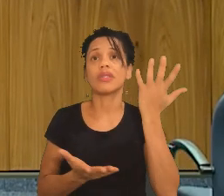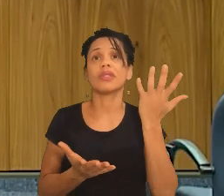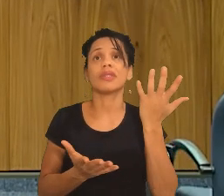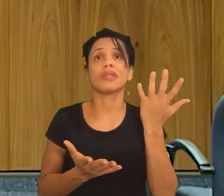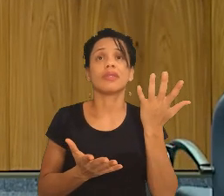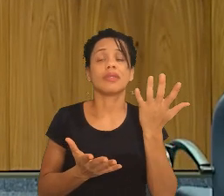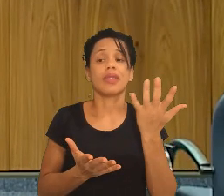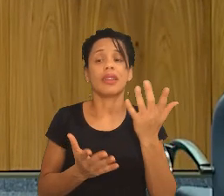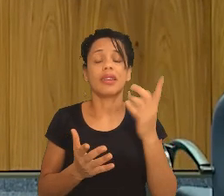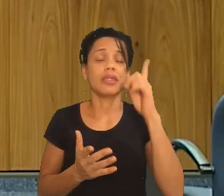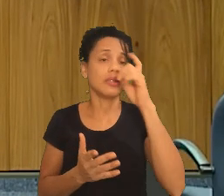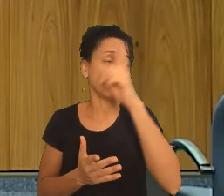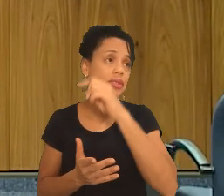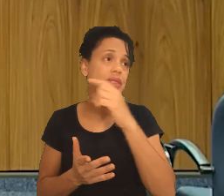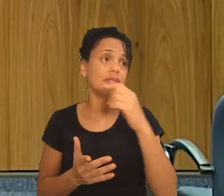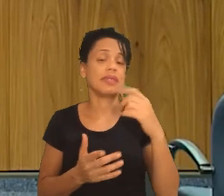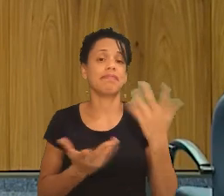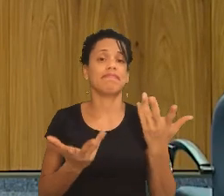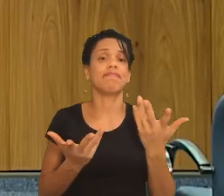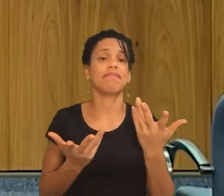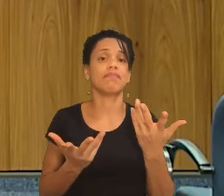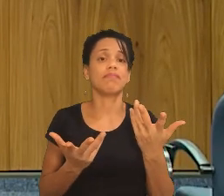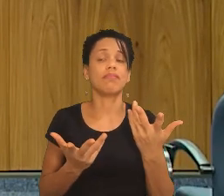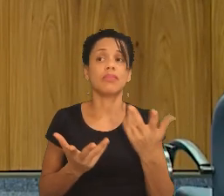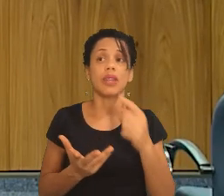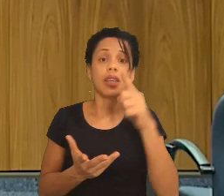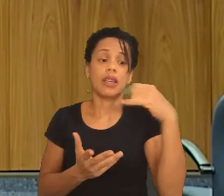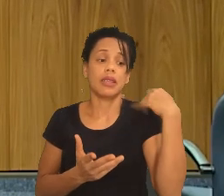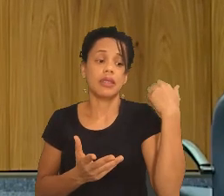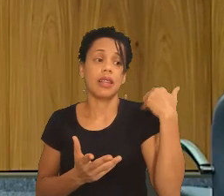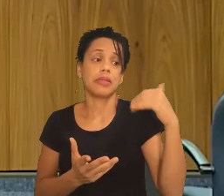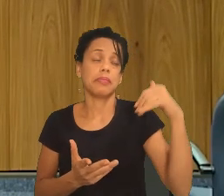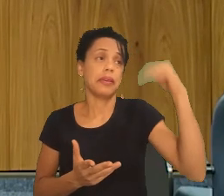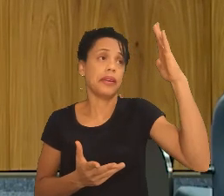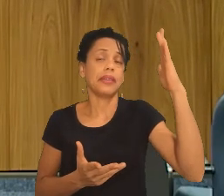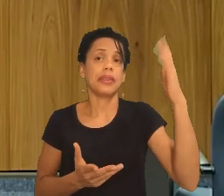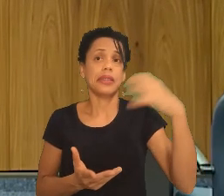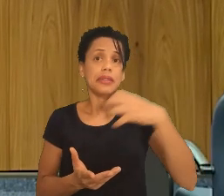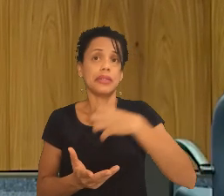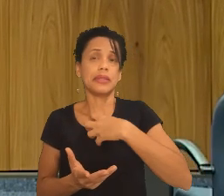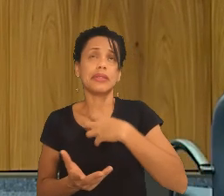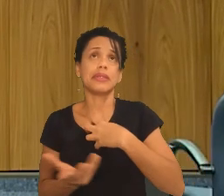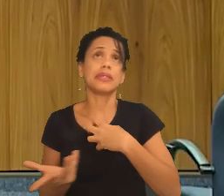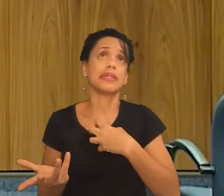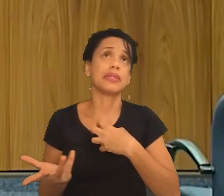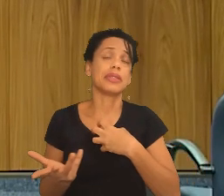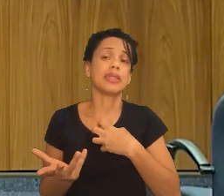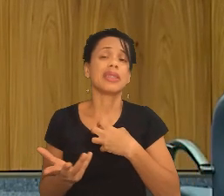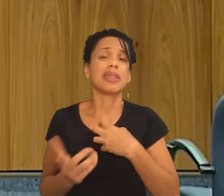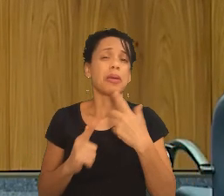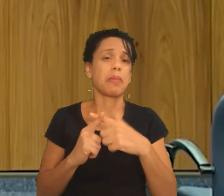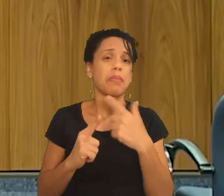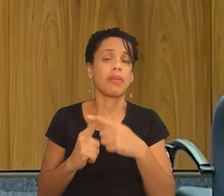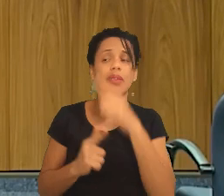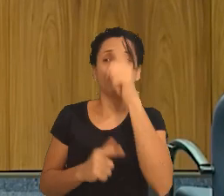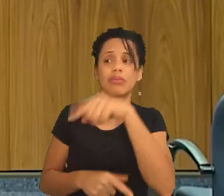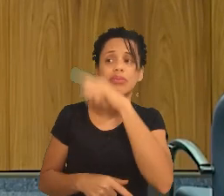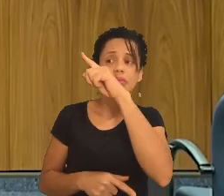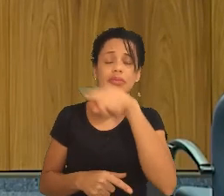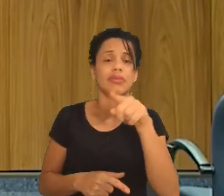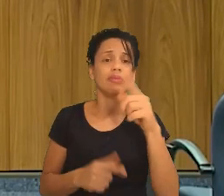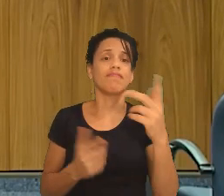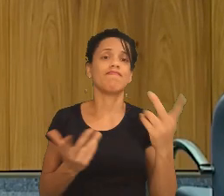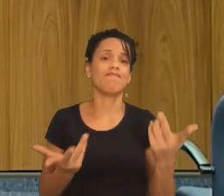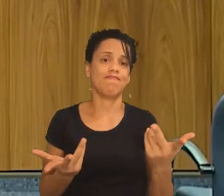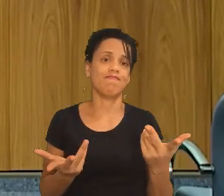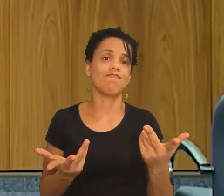eles tinham falado, né? Enfim. Nem para maiores. A gente sentiu que foi, enfim, uma ação de censura também, né? Privada,